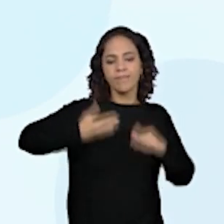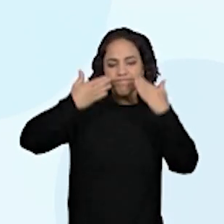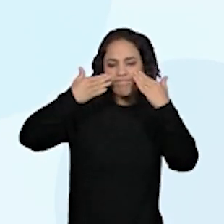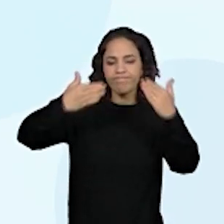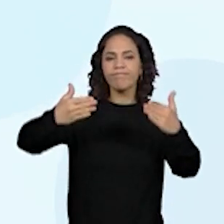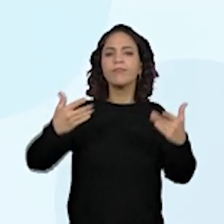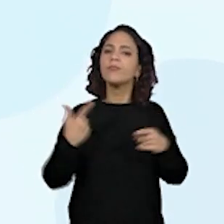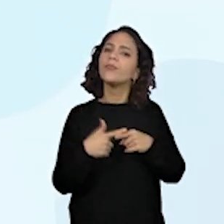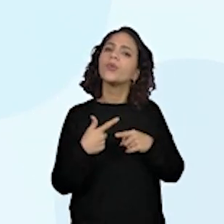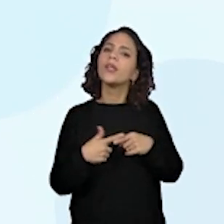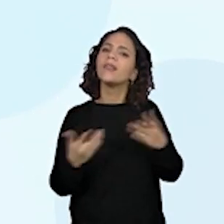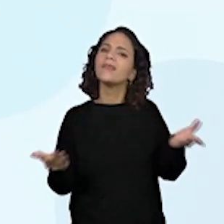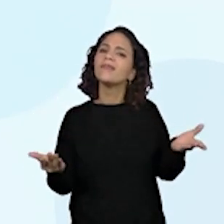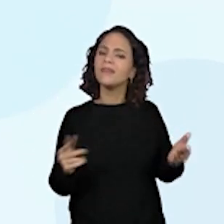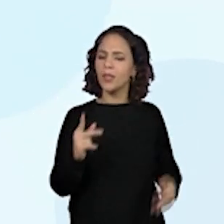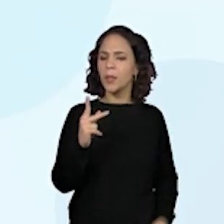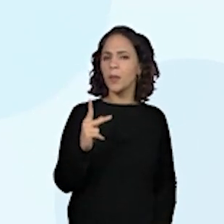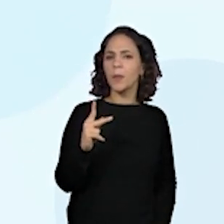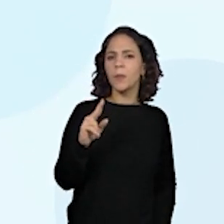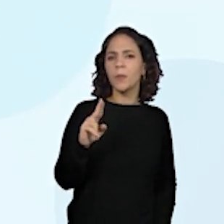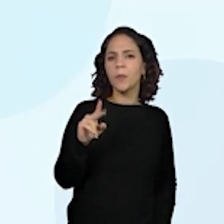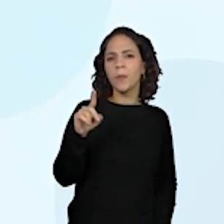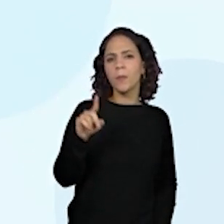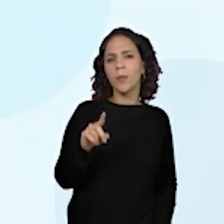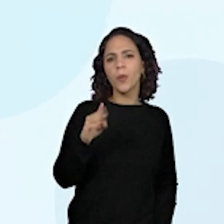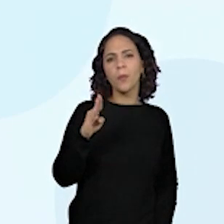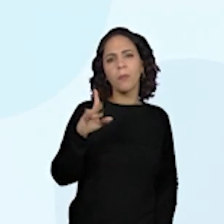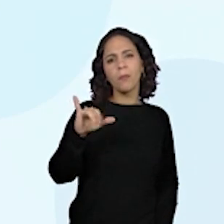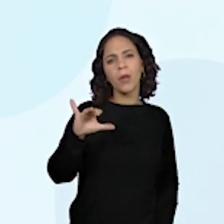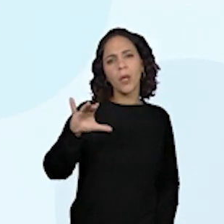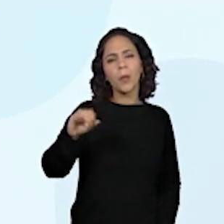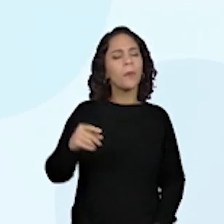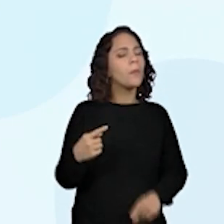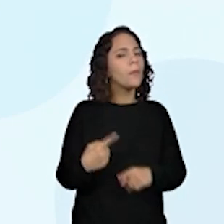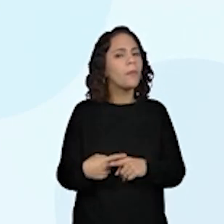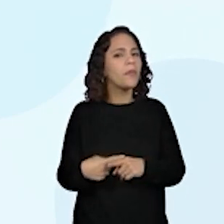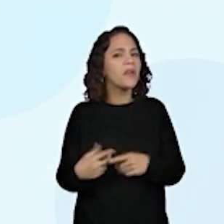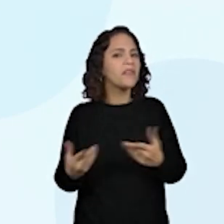pública? Por que é público esse texto? É do campo da vida pública?